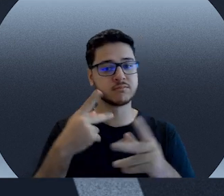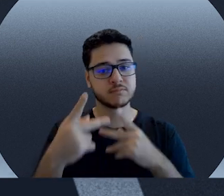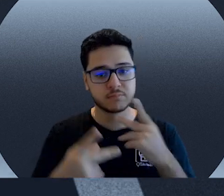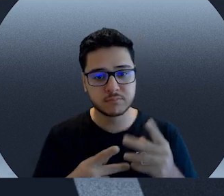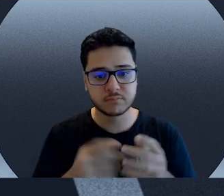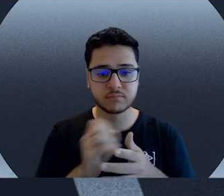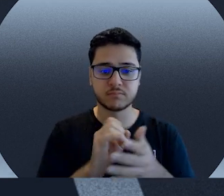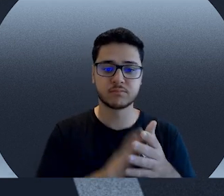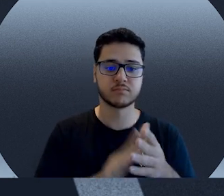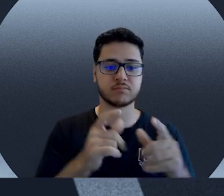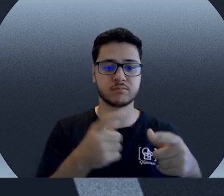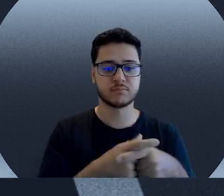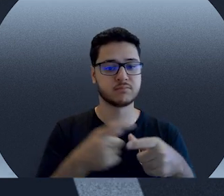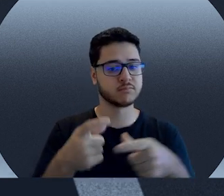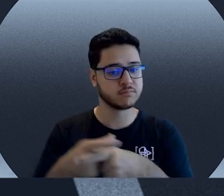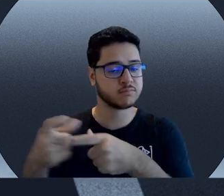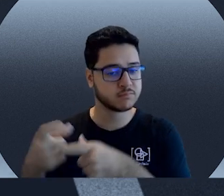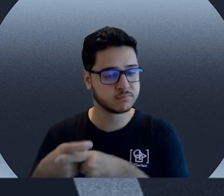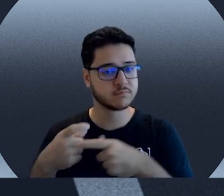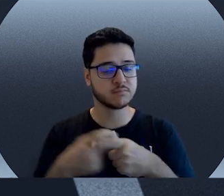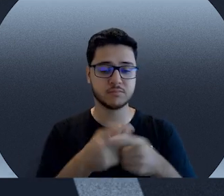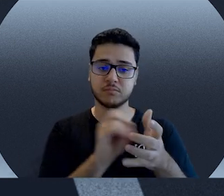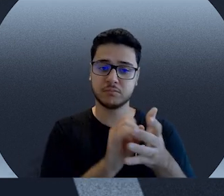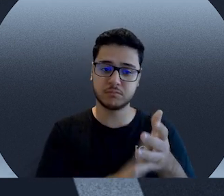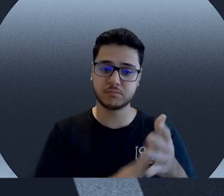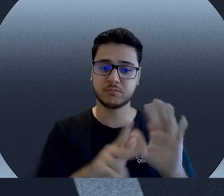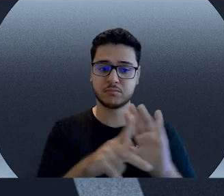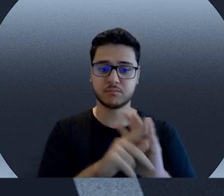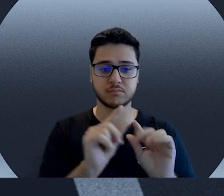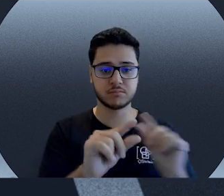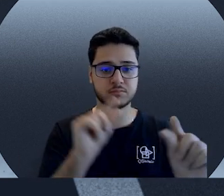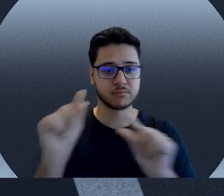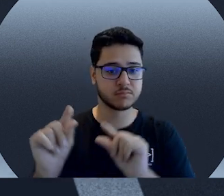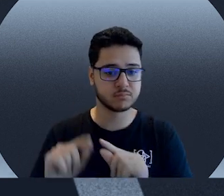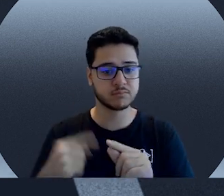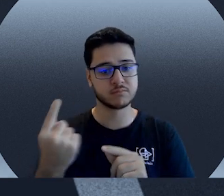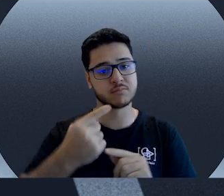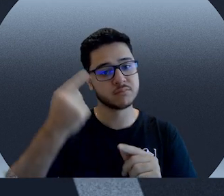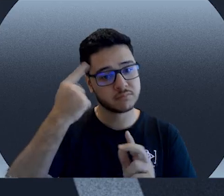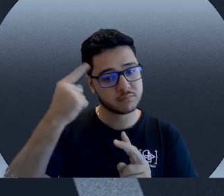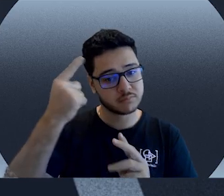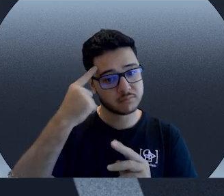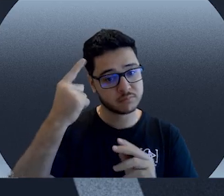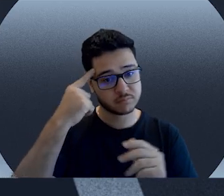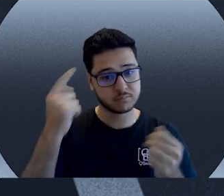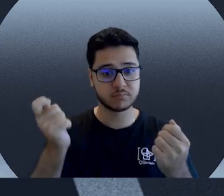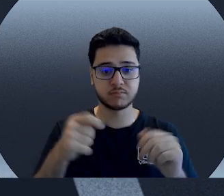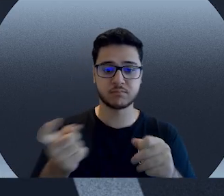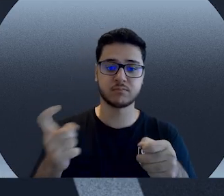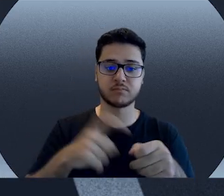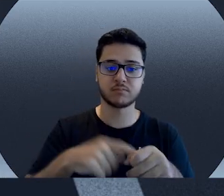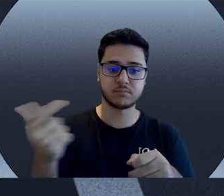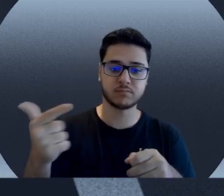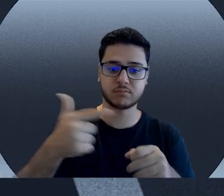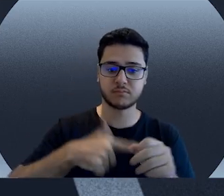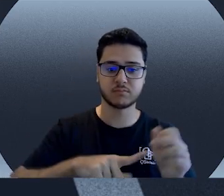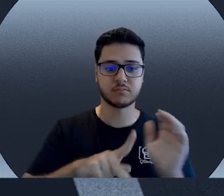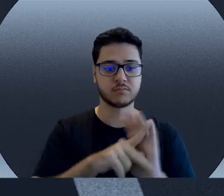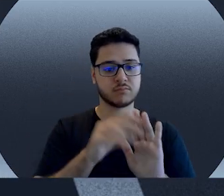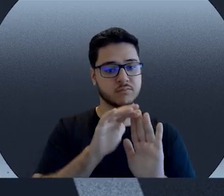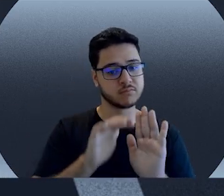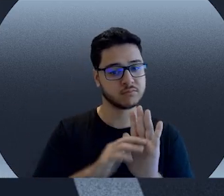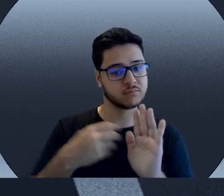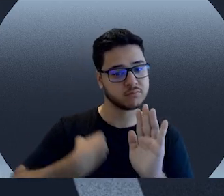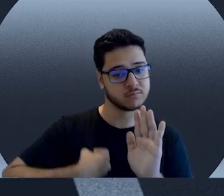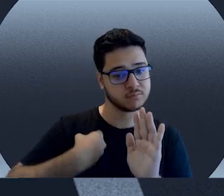provocações, algumas microtarefas que eu gostaria de deixar para a gente pensar e para a gente voltar e retomar elas na próxima aula